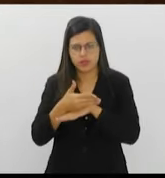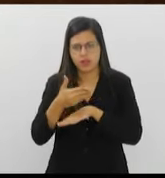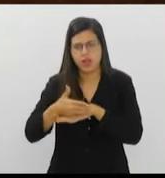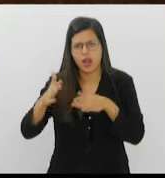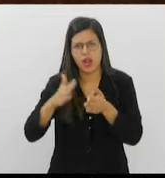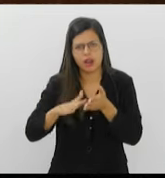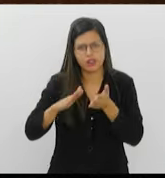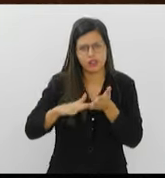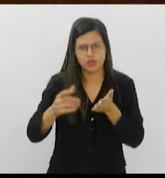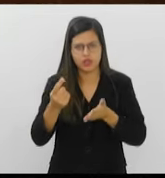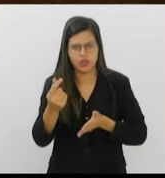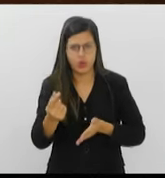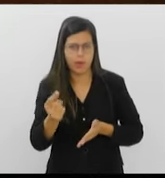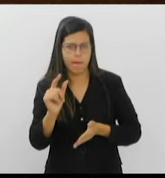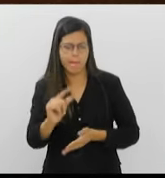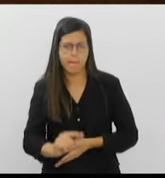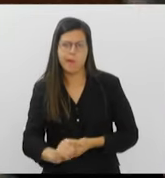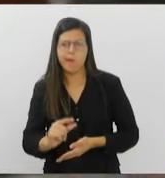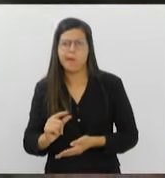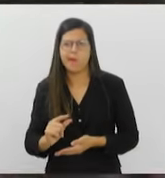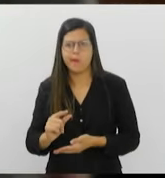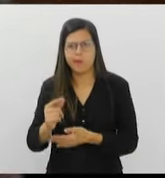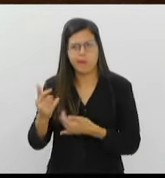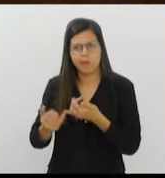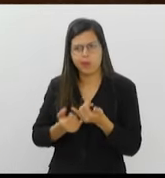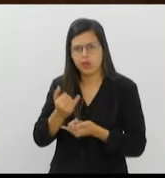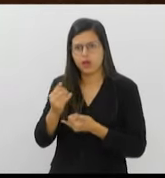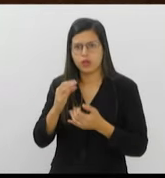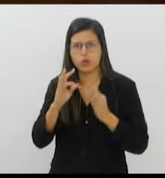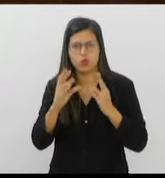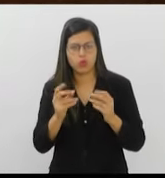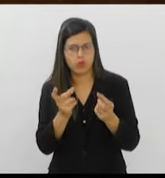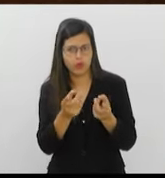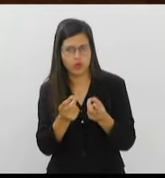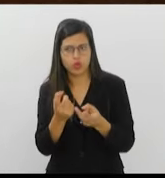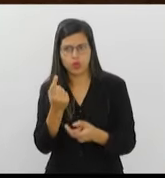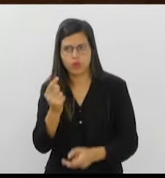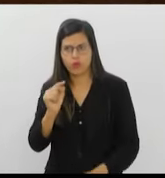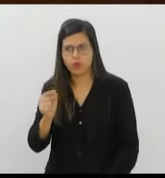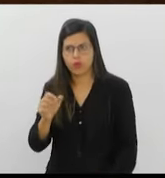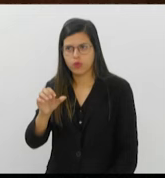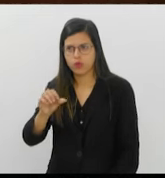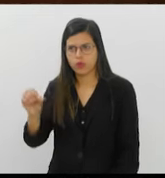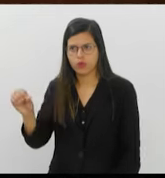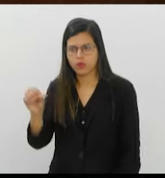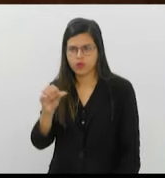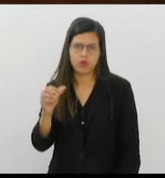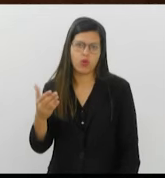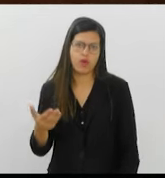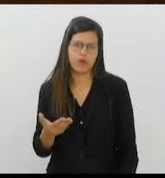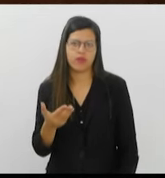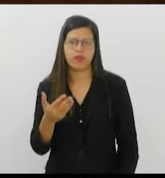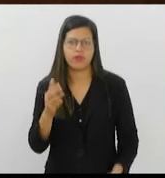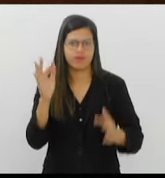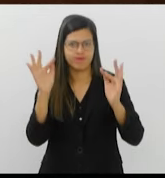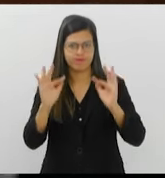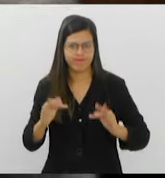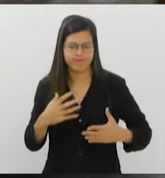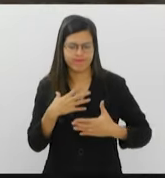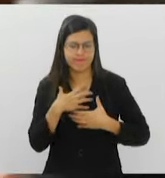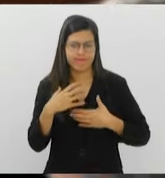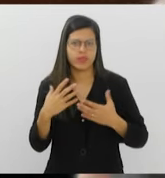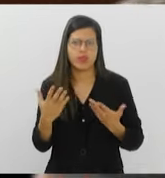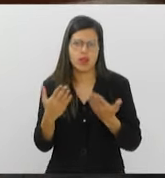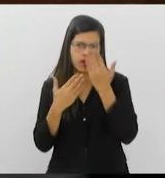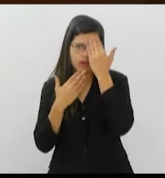e se divertindo muito. Tudo é vendido a R$ 1,99. Então, eu fico muito feliz e agradeço a todos os deputados que